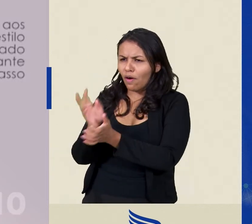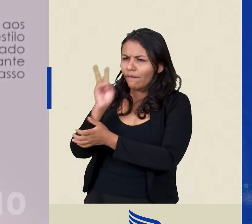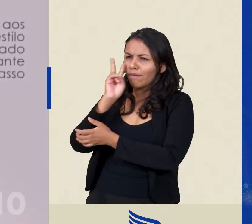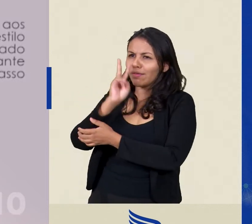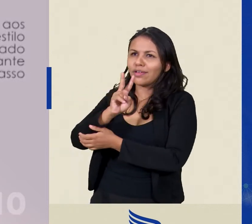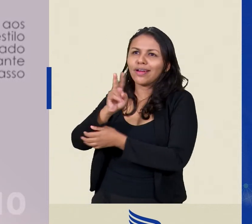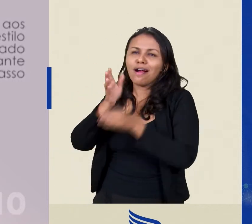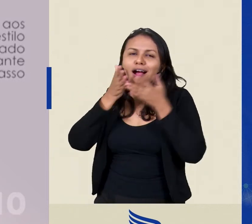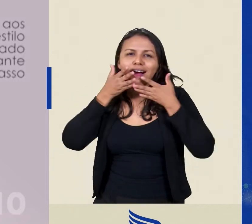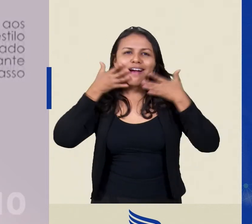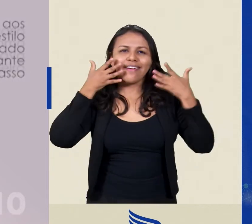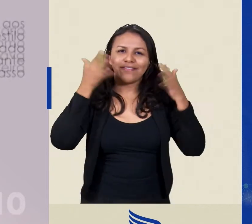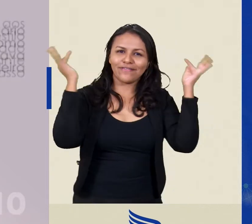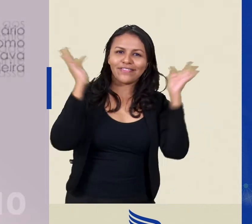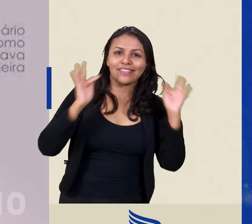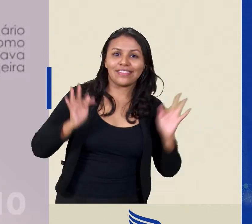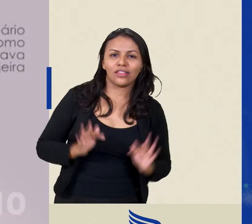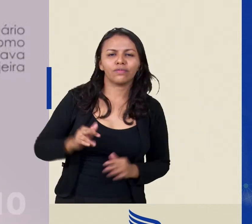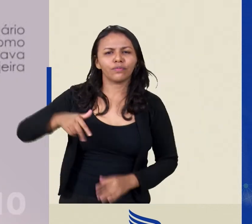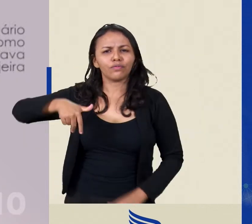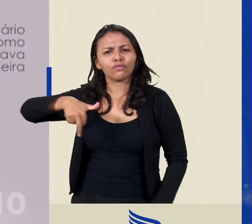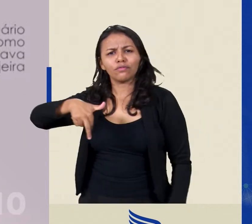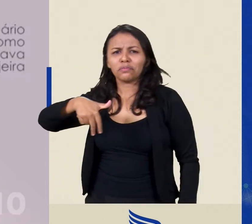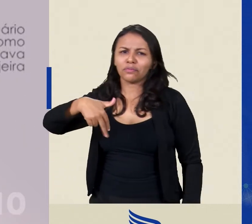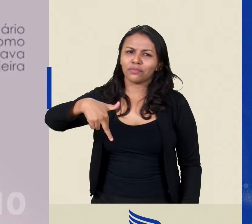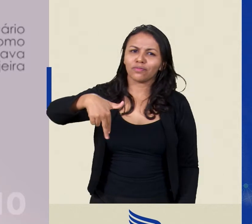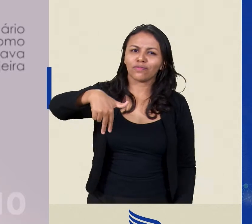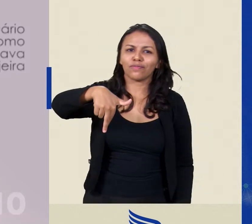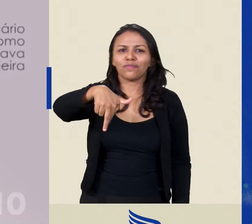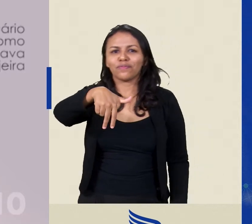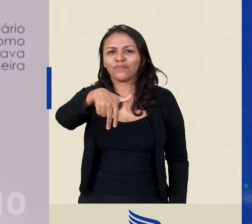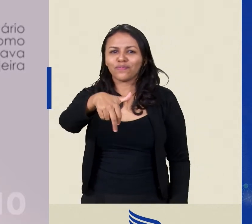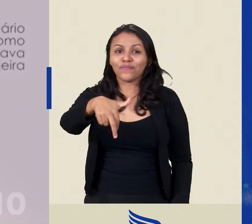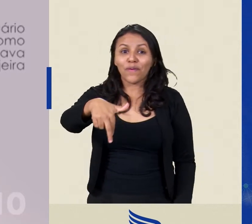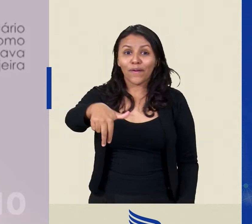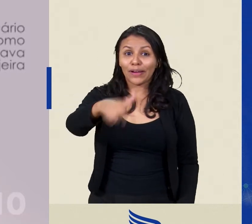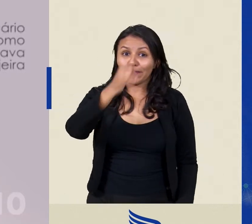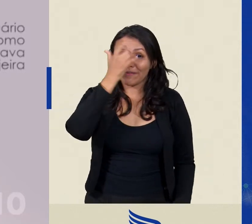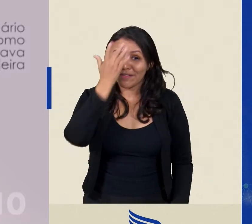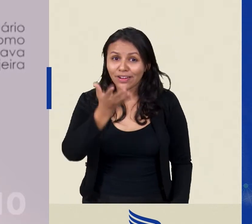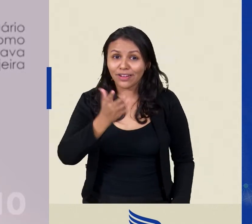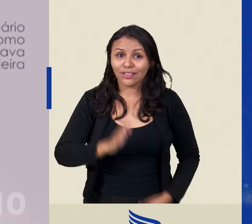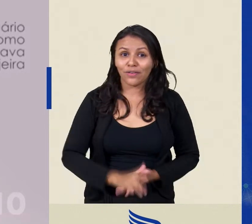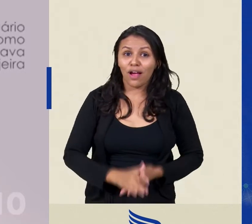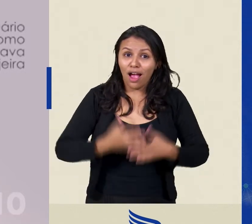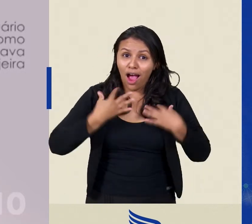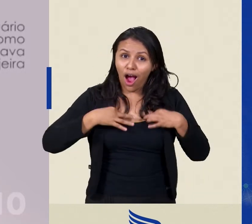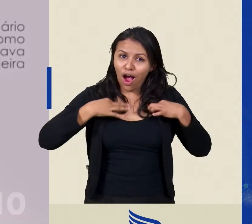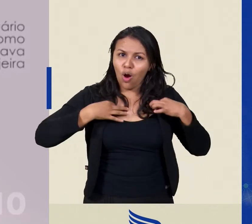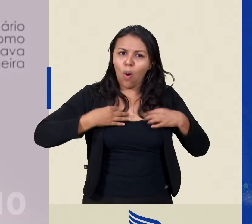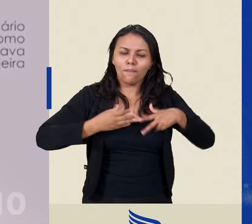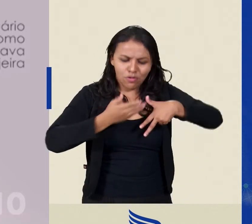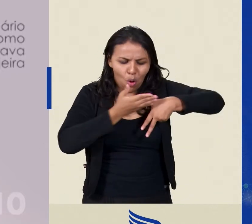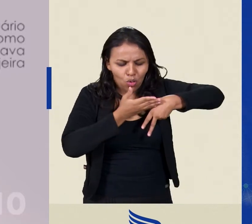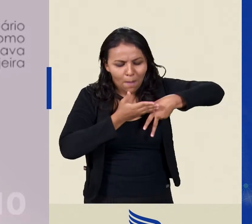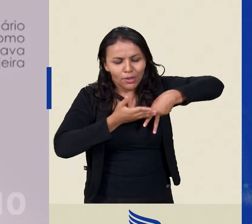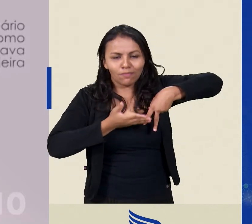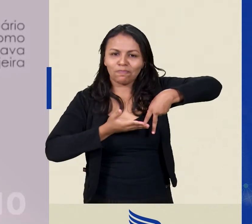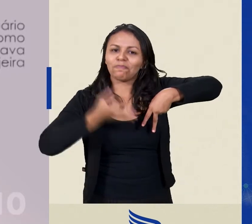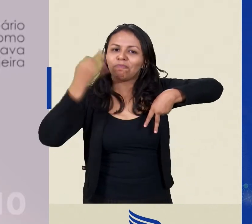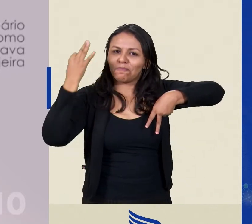semblante animado e passo desembaraçado e lépido. Seu vestuário era do comprimento que descrevi